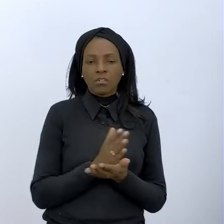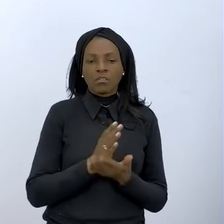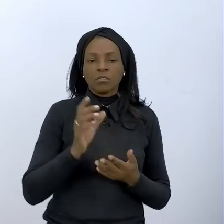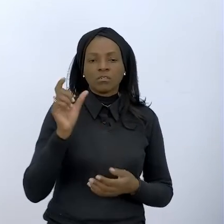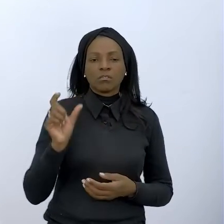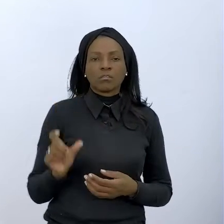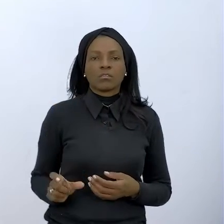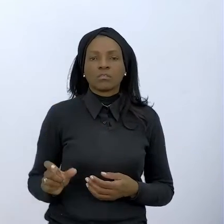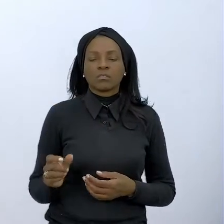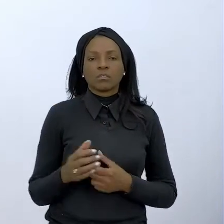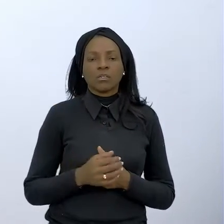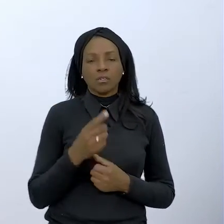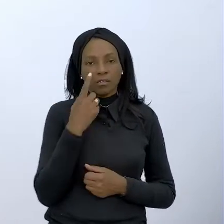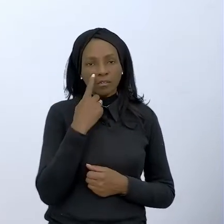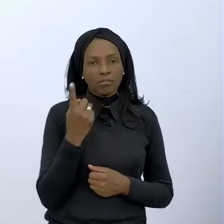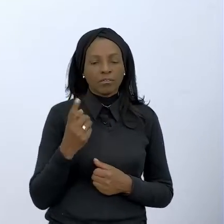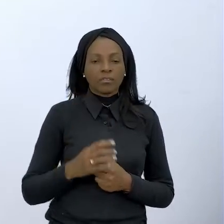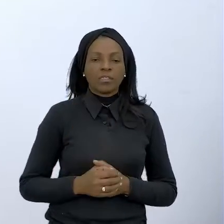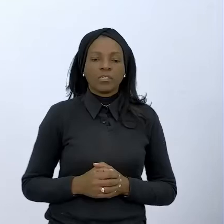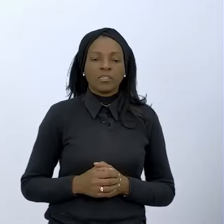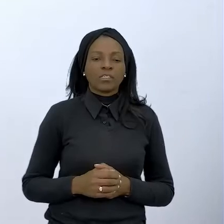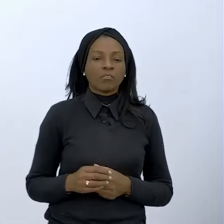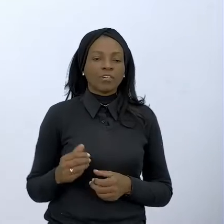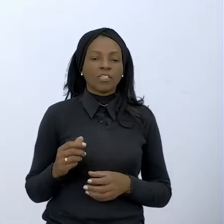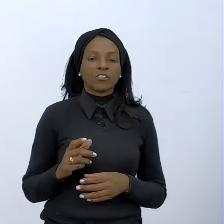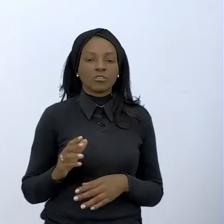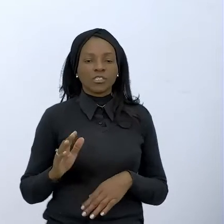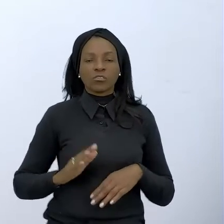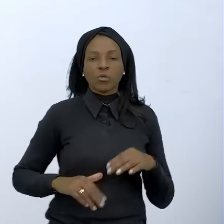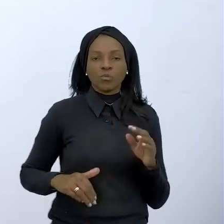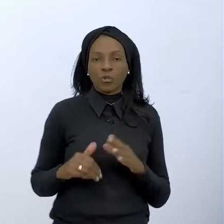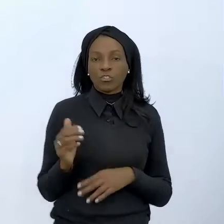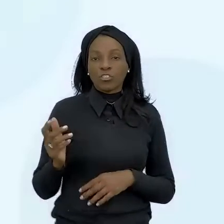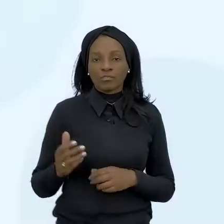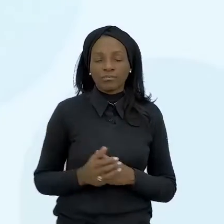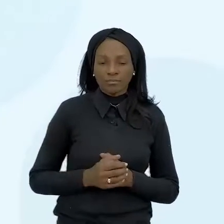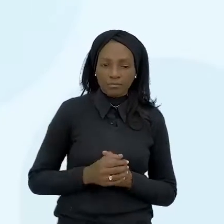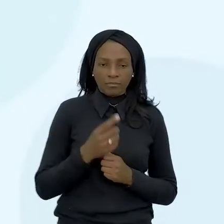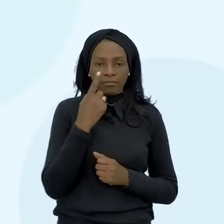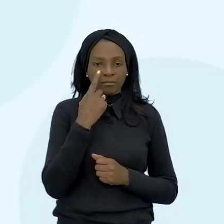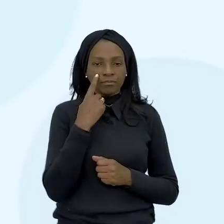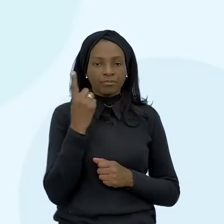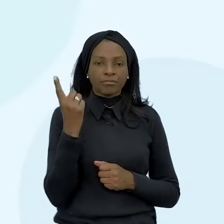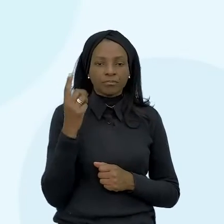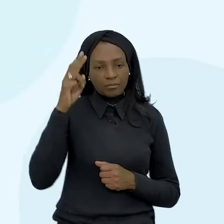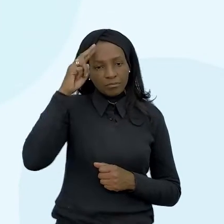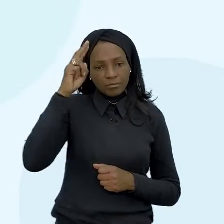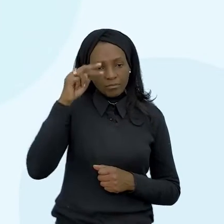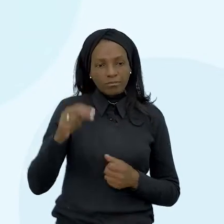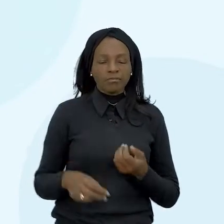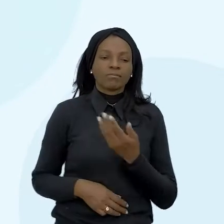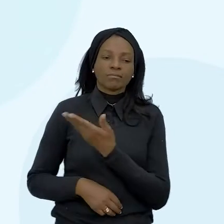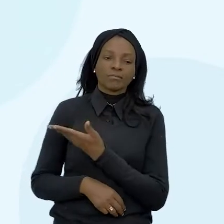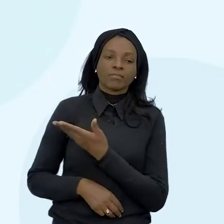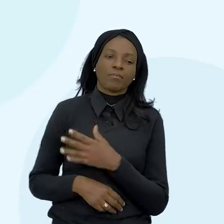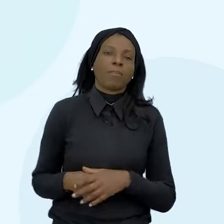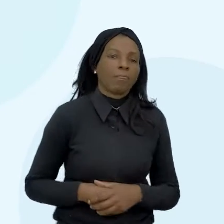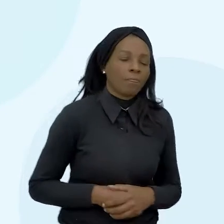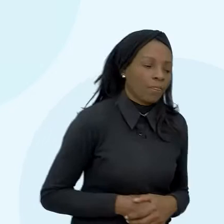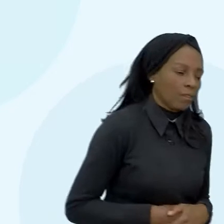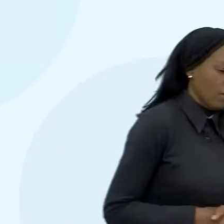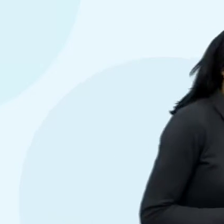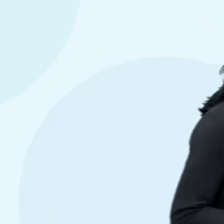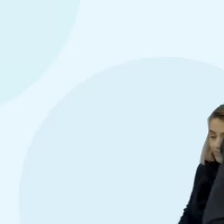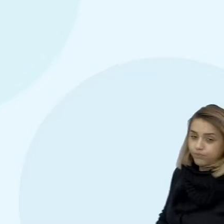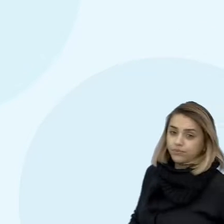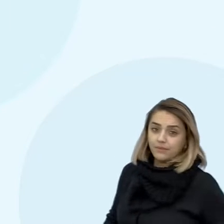lá. Vamos lembrar o que é o terceiro setor. Bota no LED. Bota no LED lá.